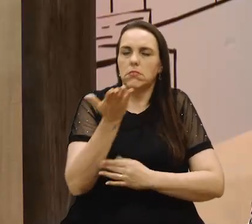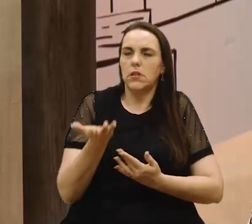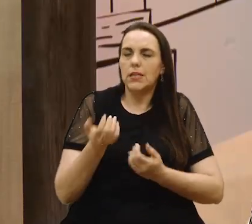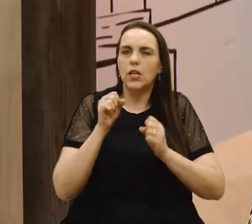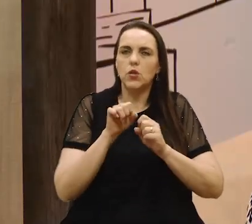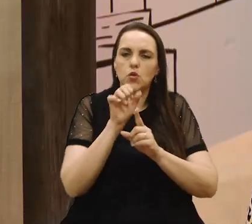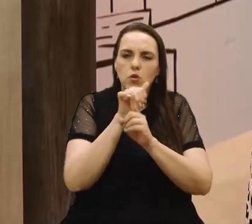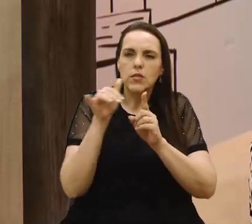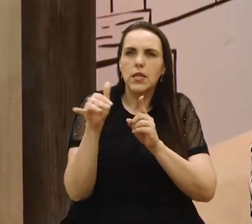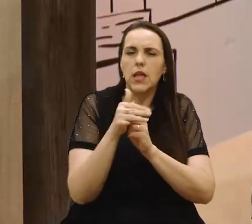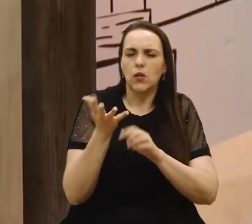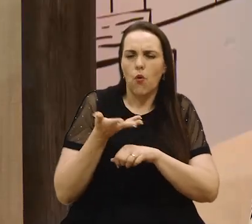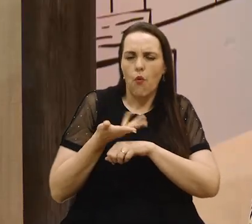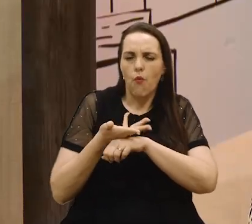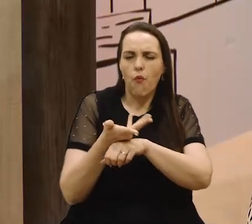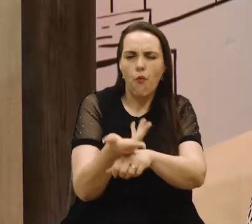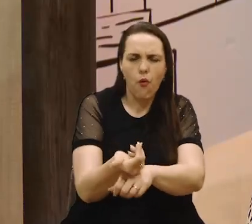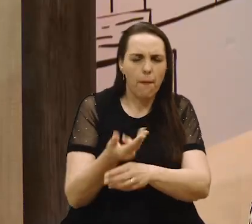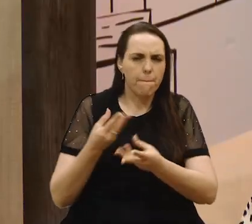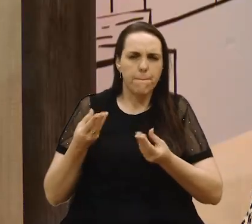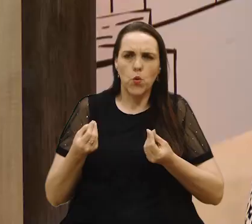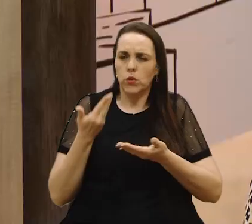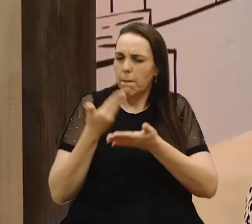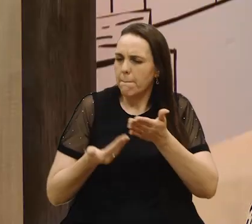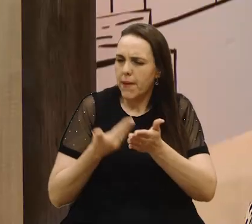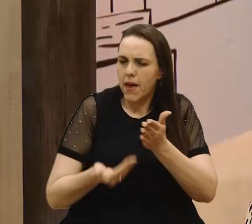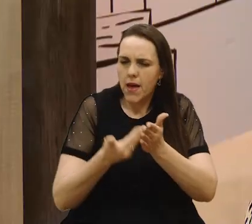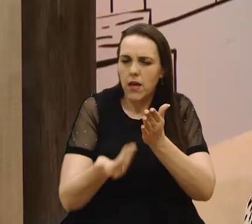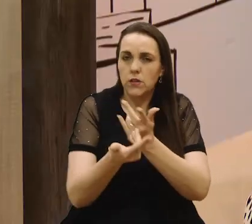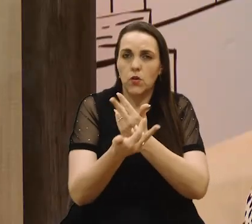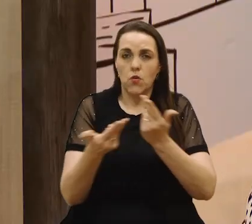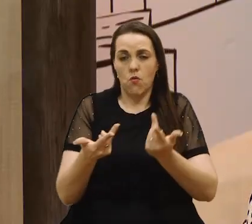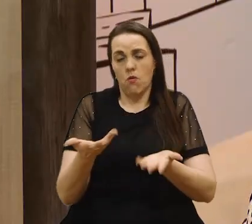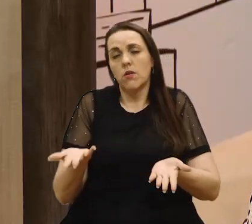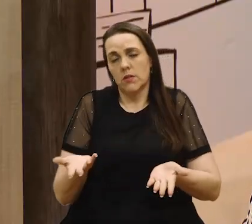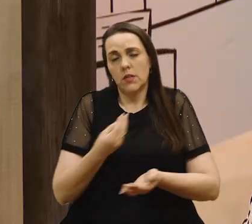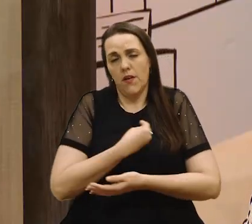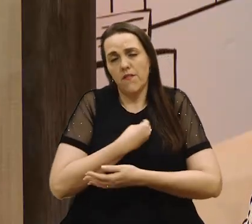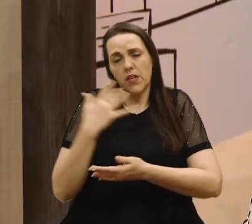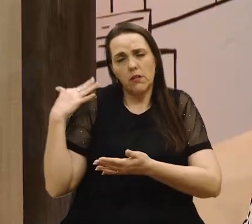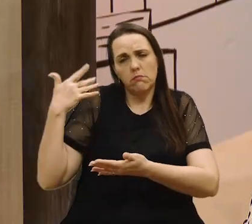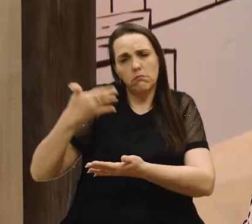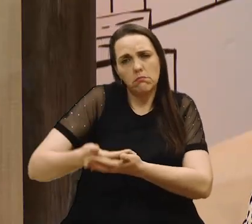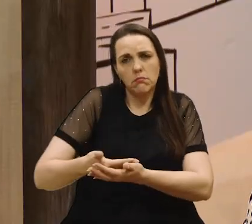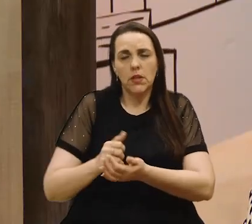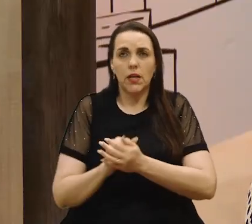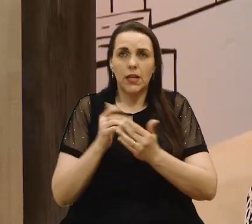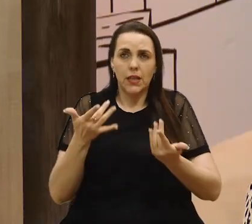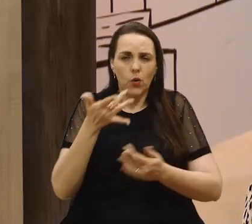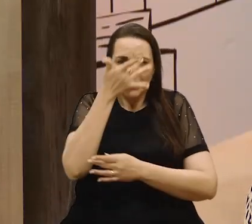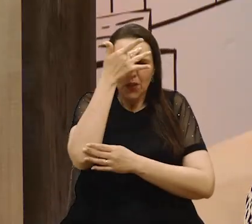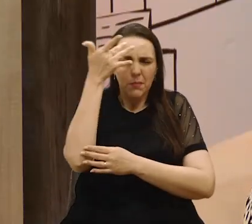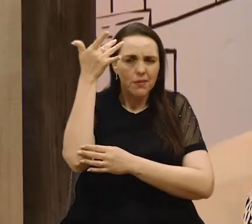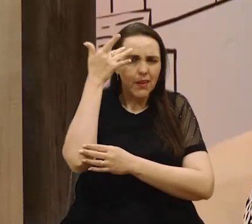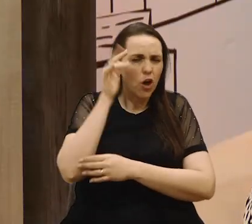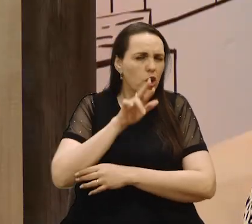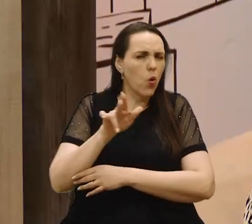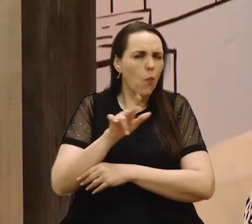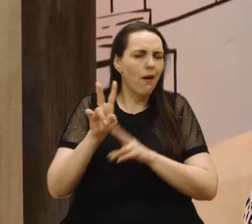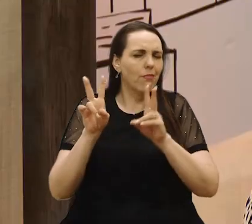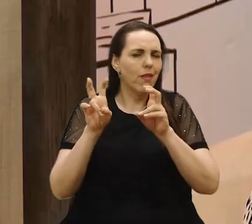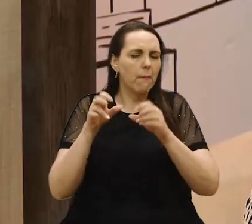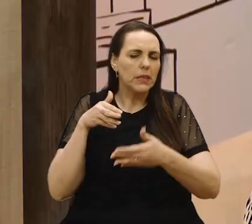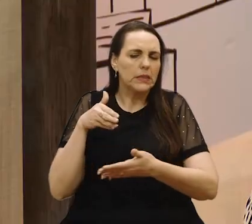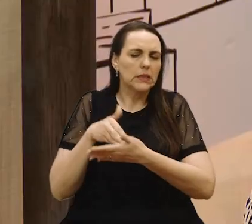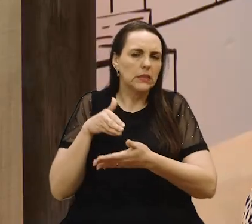tem uma sociedade de uma velocidade imensa, a gente tem perdas que fazem parte da trajetória. Então a saúde mental, ela não é